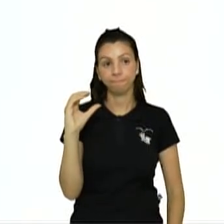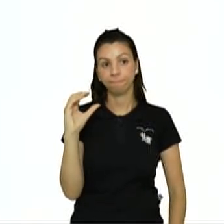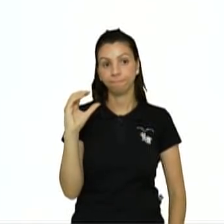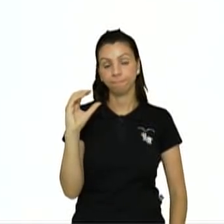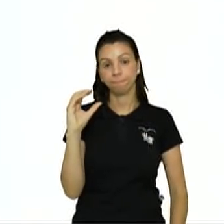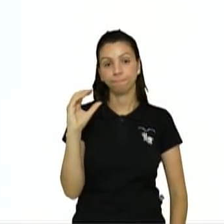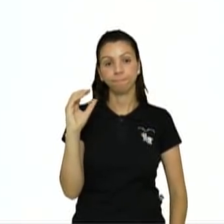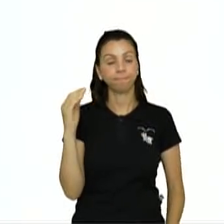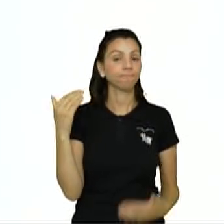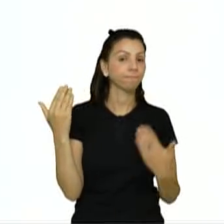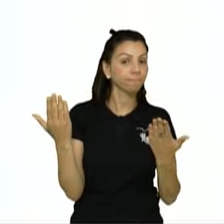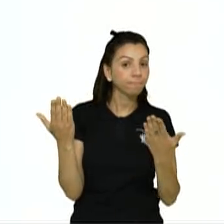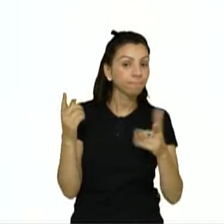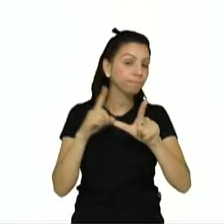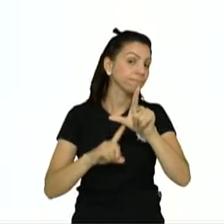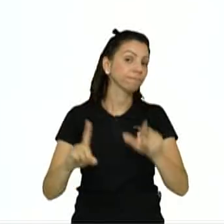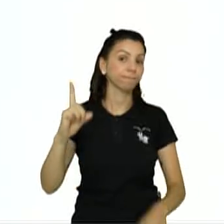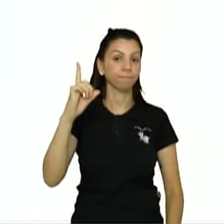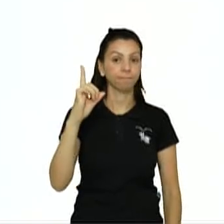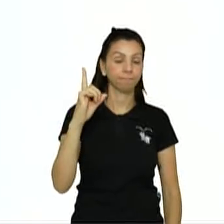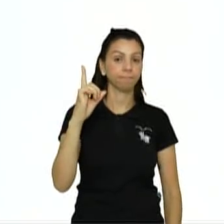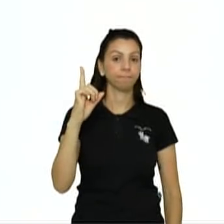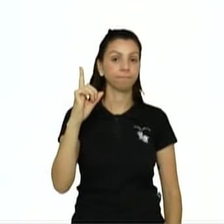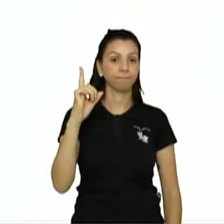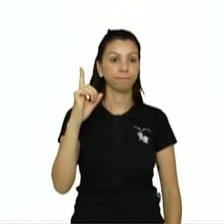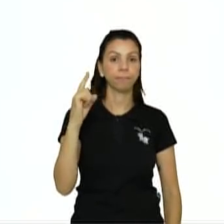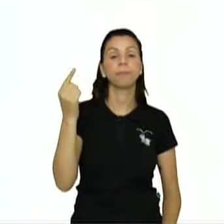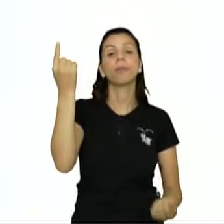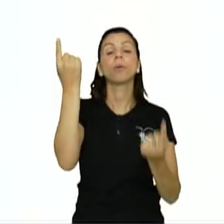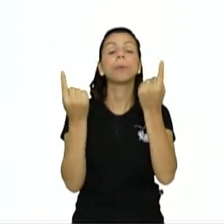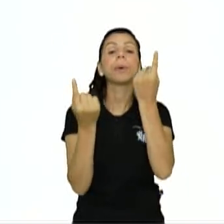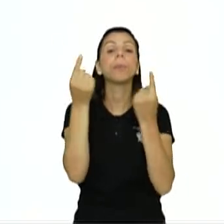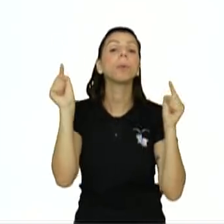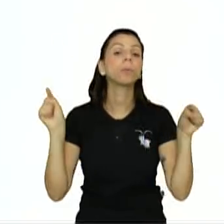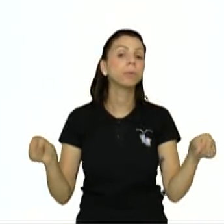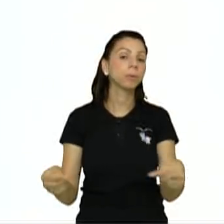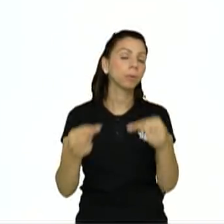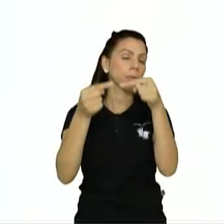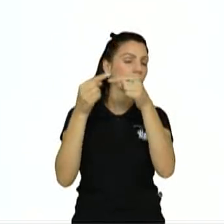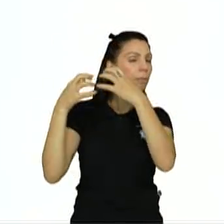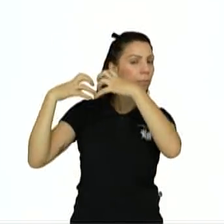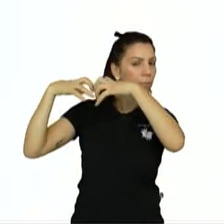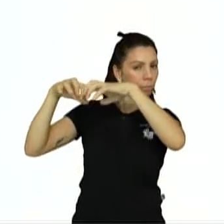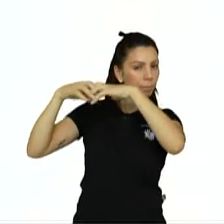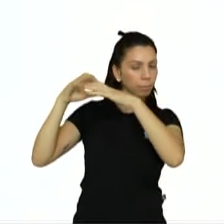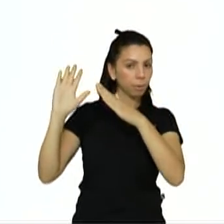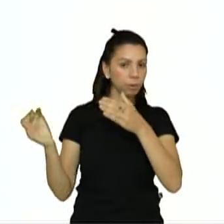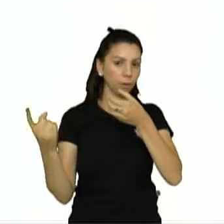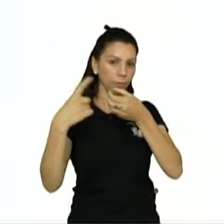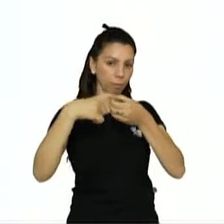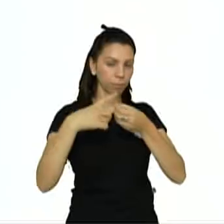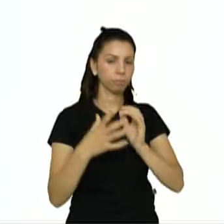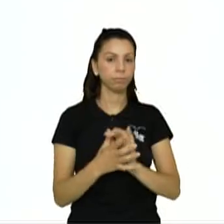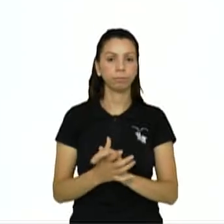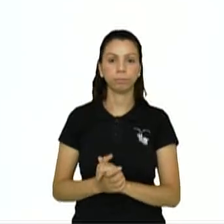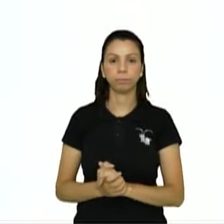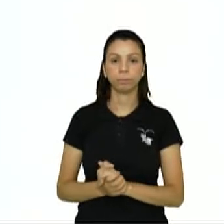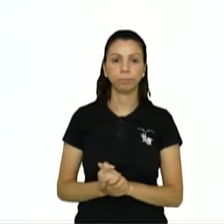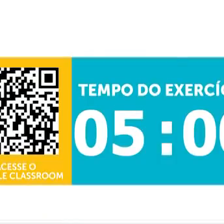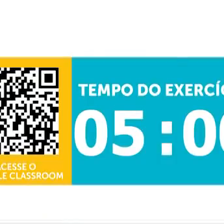as partes do corpo. E a letra D, apêndices gerais. Pensa um pouquinho e daqui a pouquinho a gente volta.